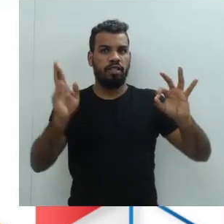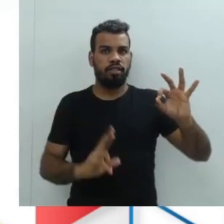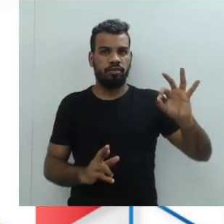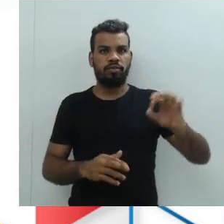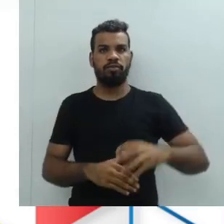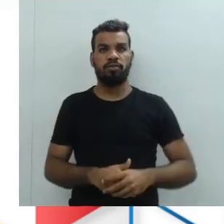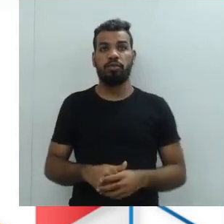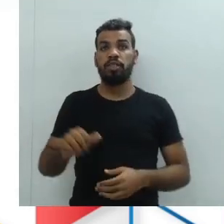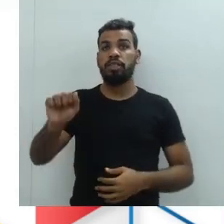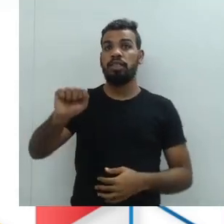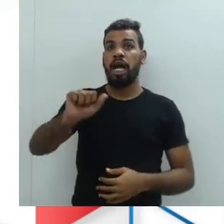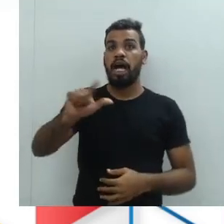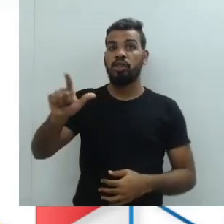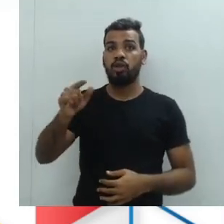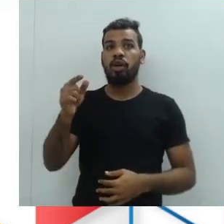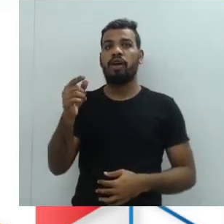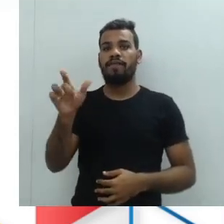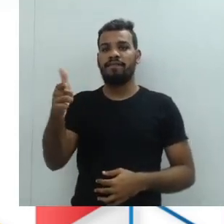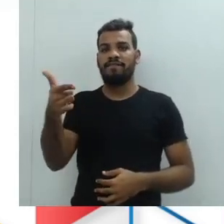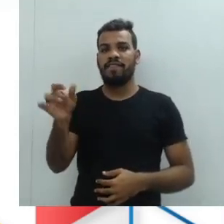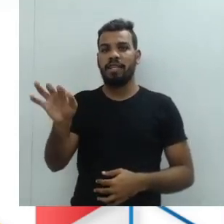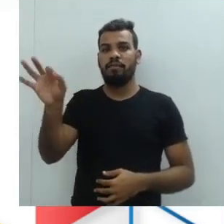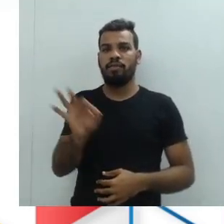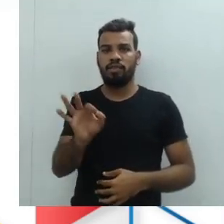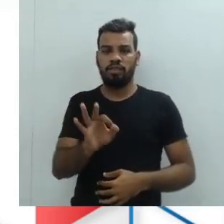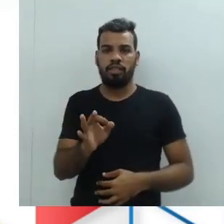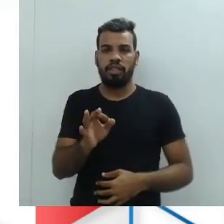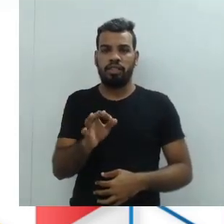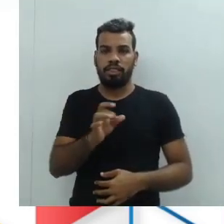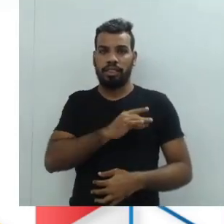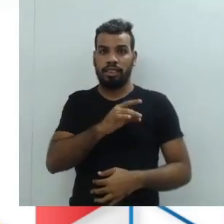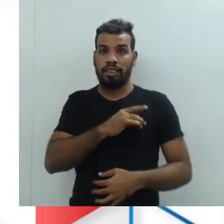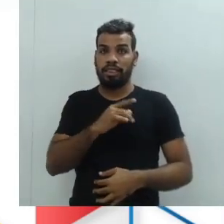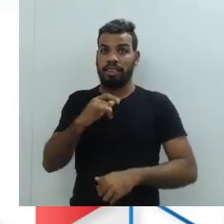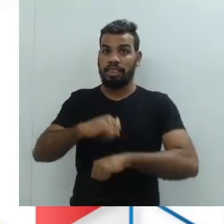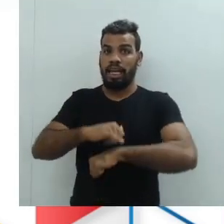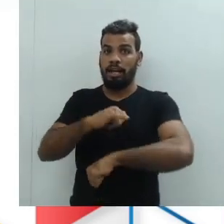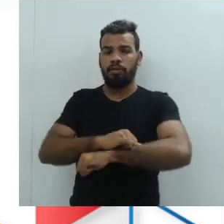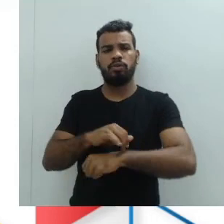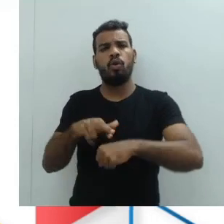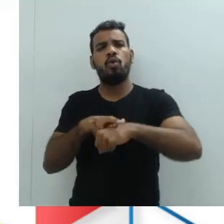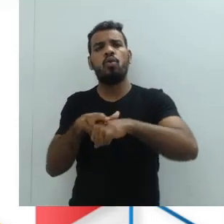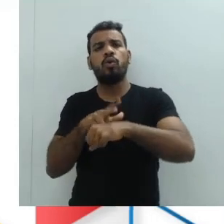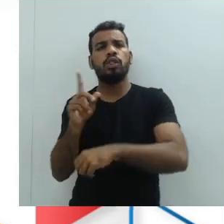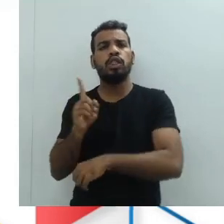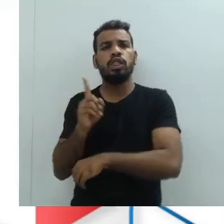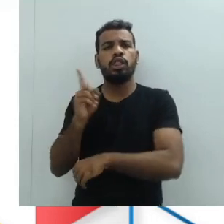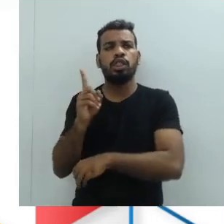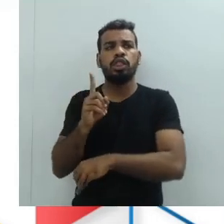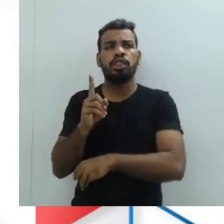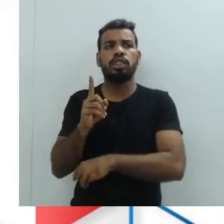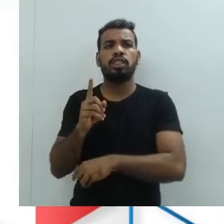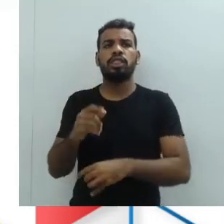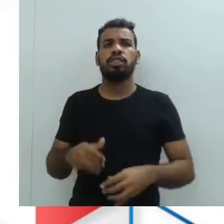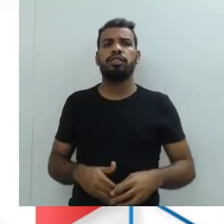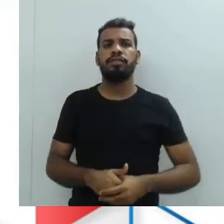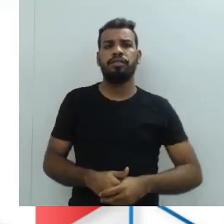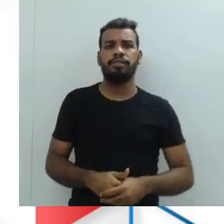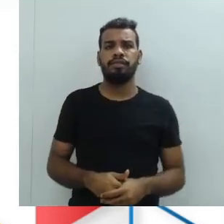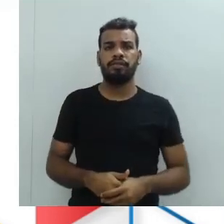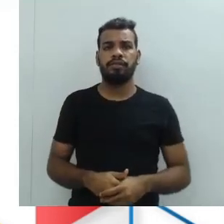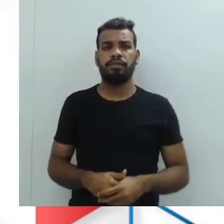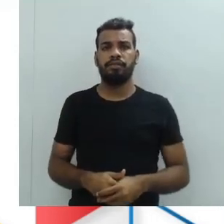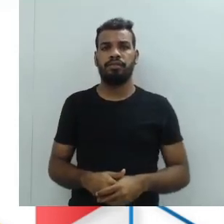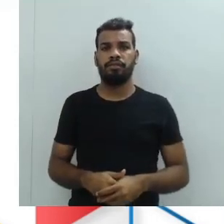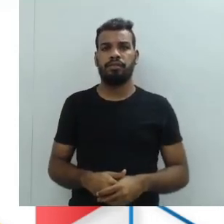parte azul, ó, representa 20%, que é sapo. E aquele roxinho ali, ó, que é a parte de